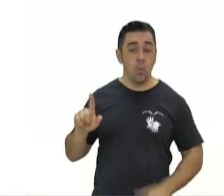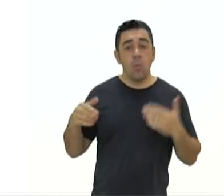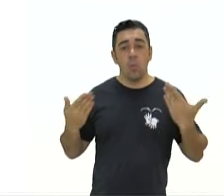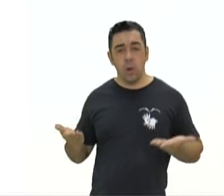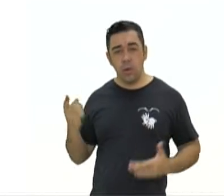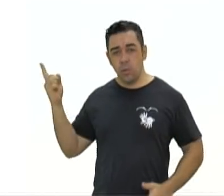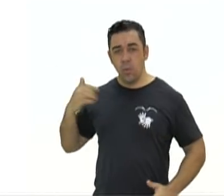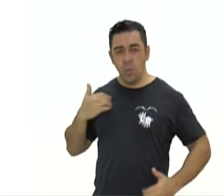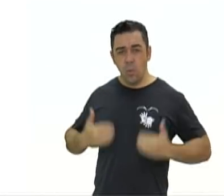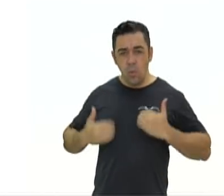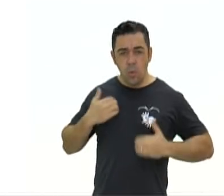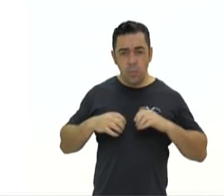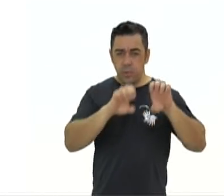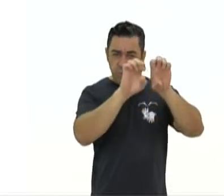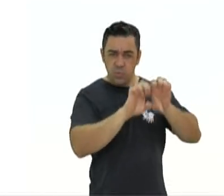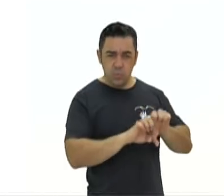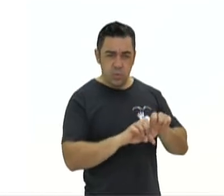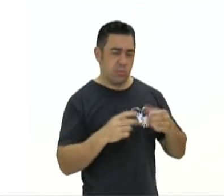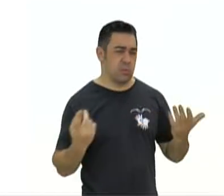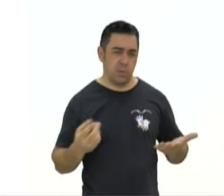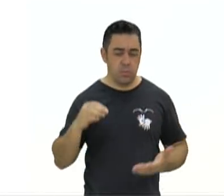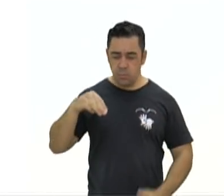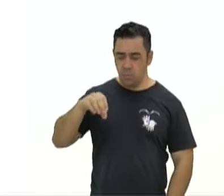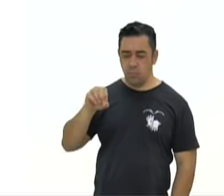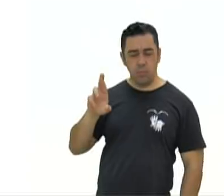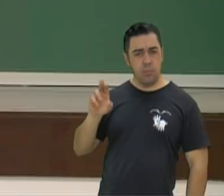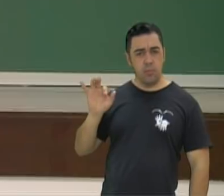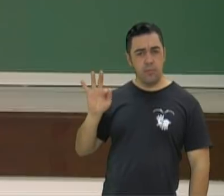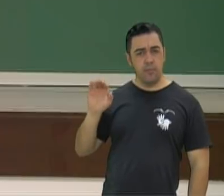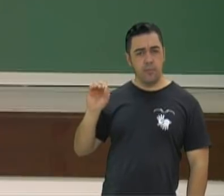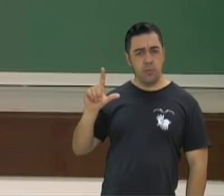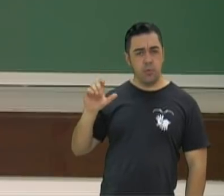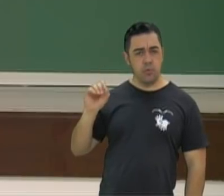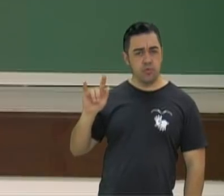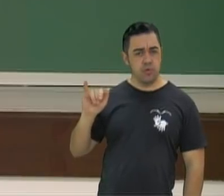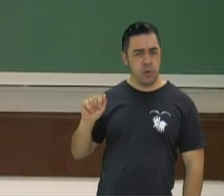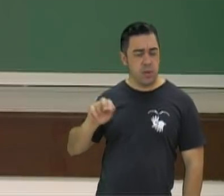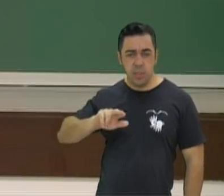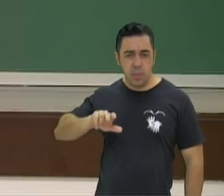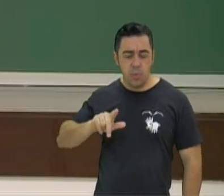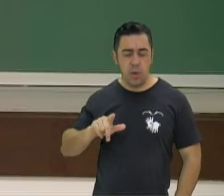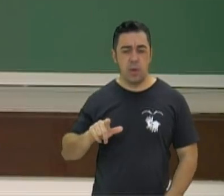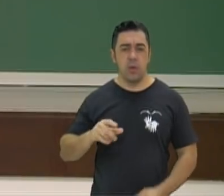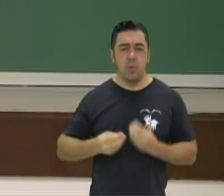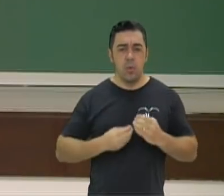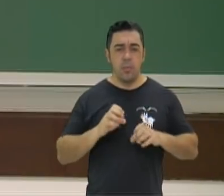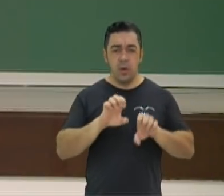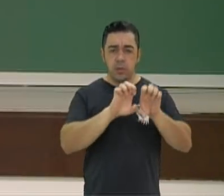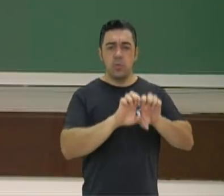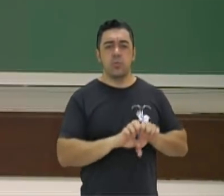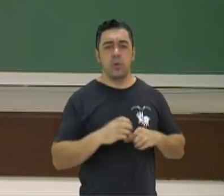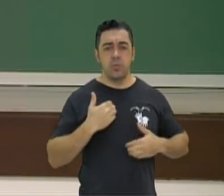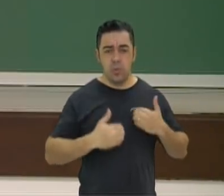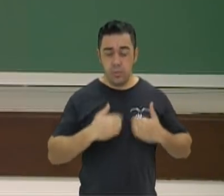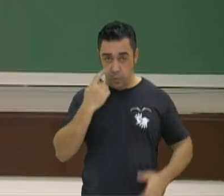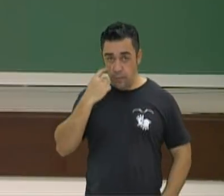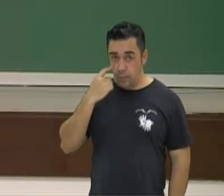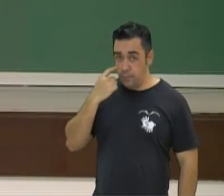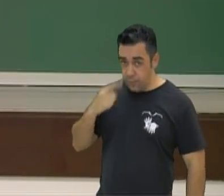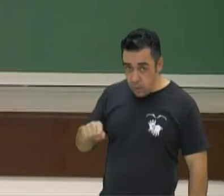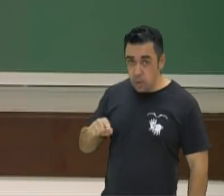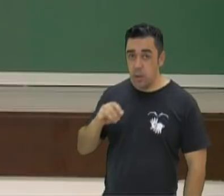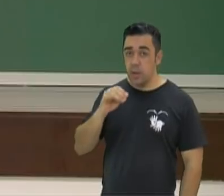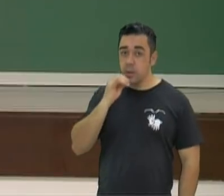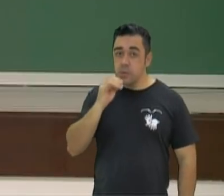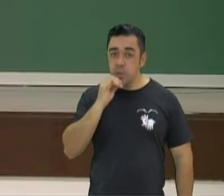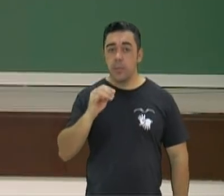morfologia corporal. Por que a morfologia corporal não pode ser considerada uma evidência evolutiva? Porque pode ser, a gente vai ver, inclusive, exemplos na aula